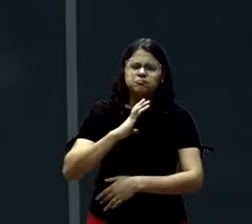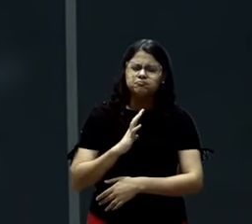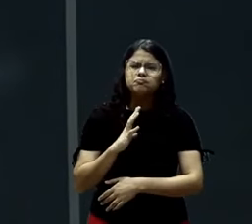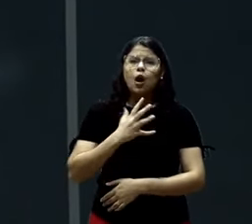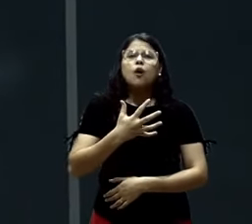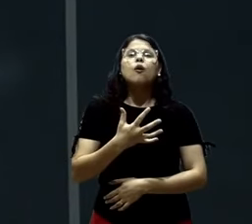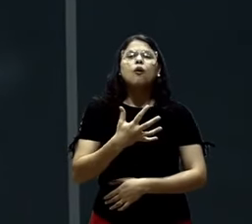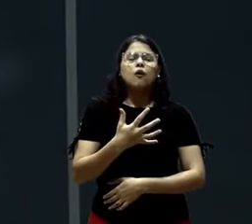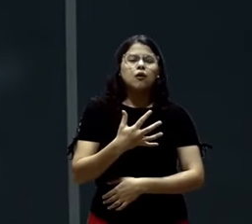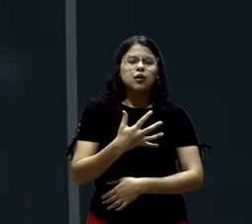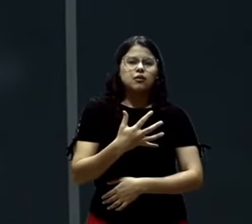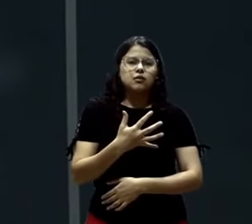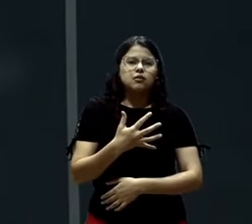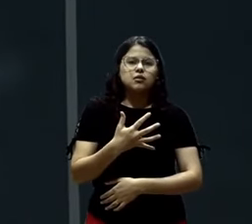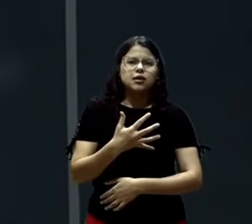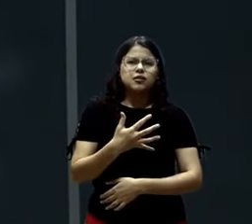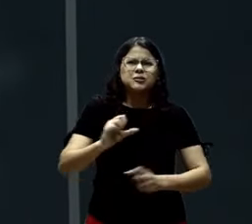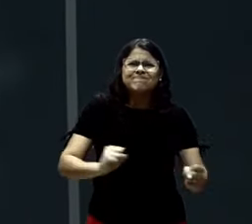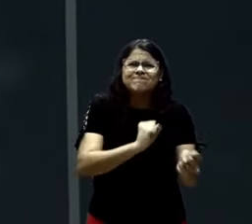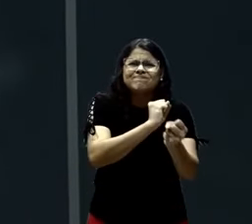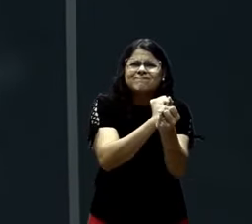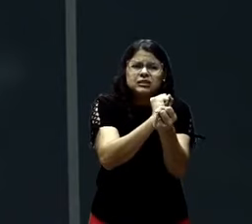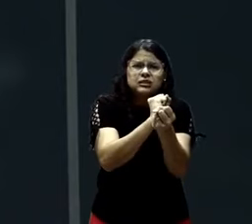A oração, ela quebra cadeias.